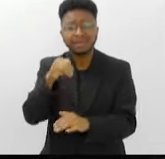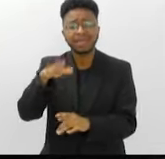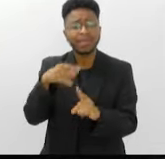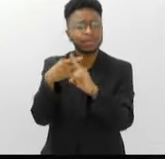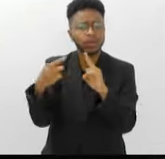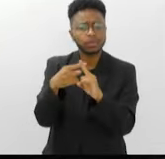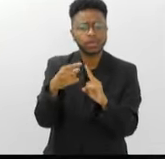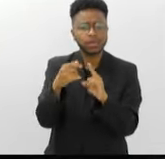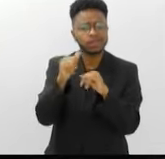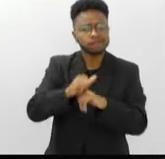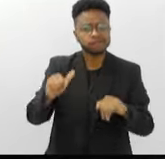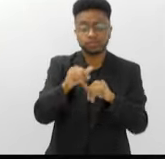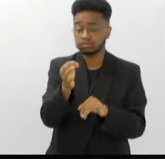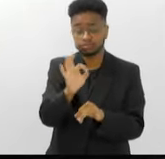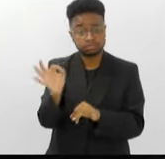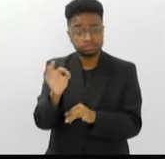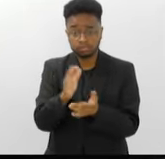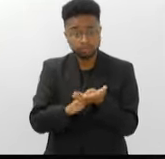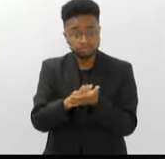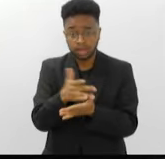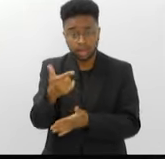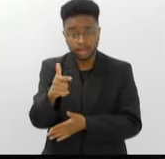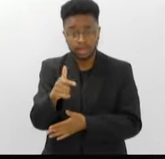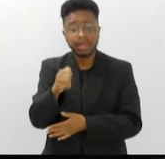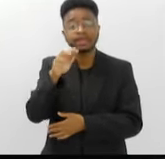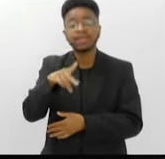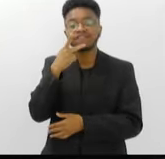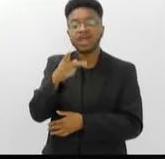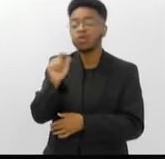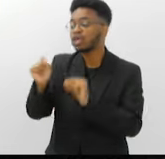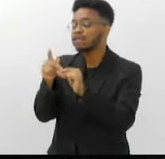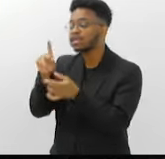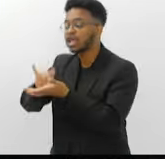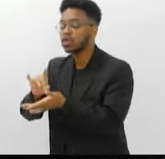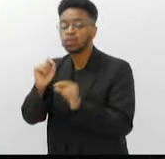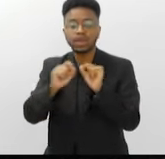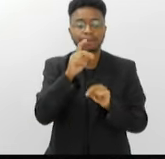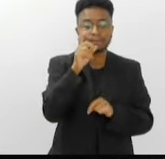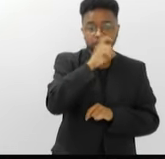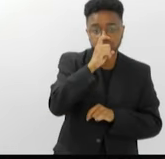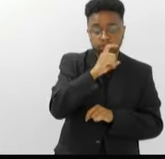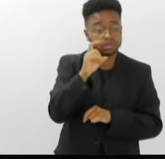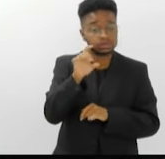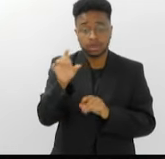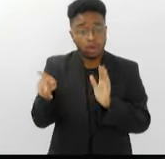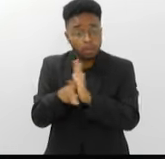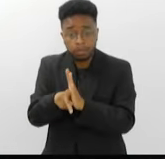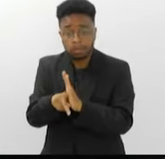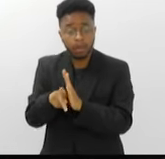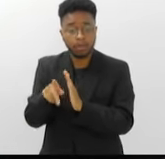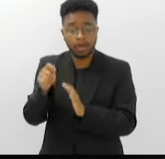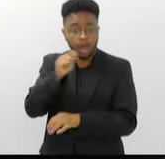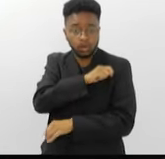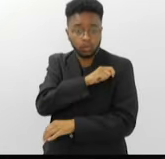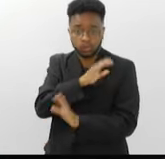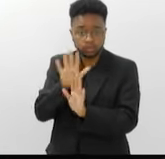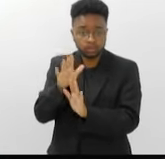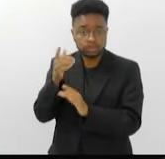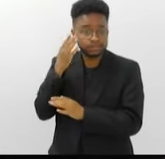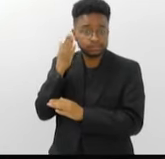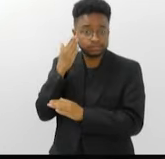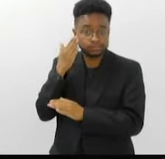tem censura. Quem vai dizer o que é verdade e o que é mentira? O próprio estudante vai formar a sua convicção. Qualquer um de nós